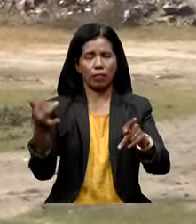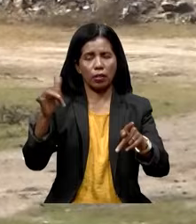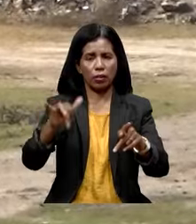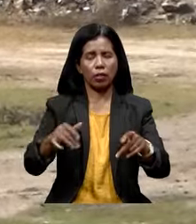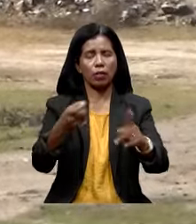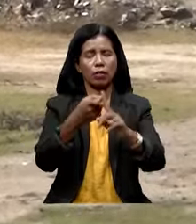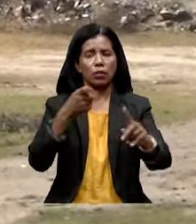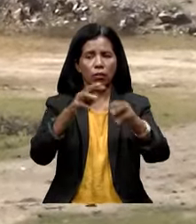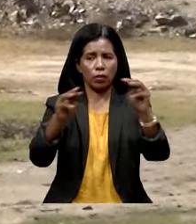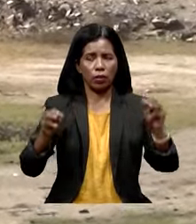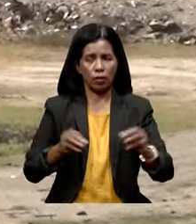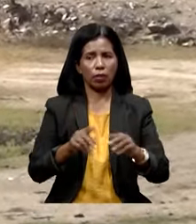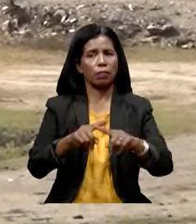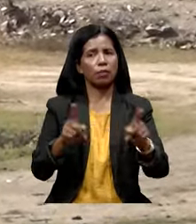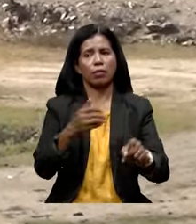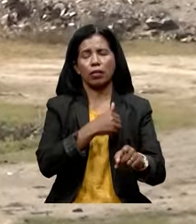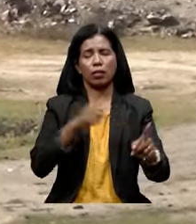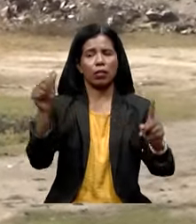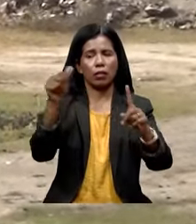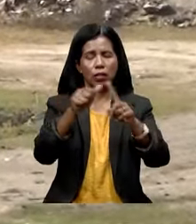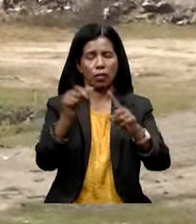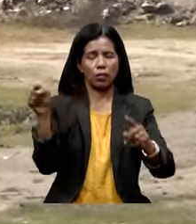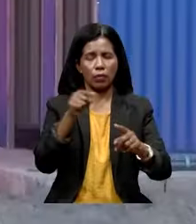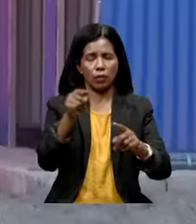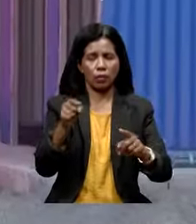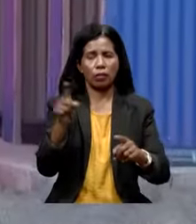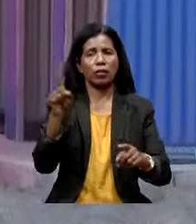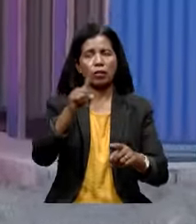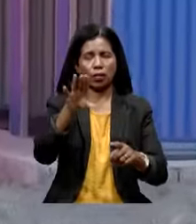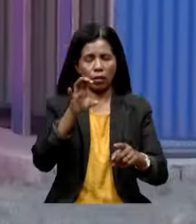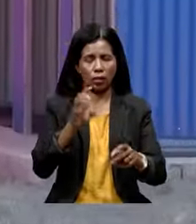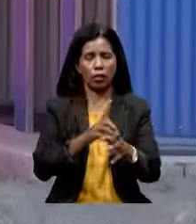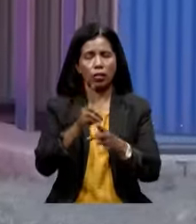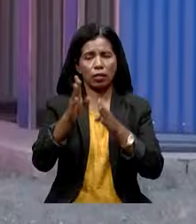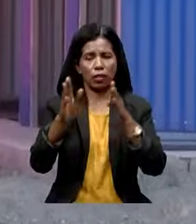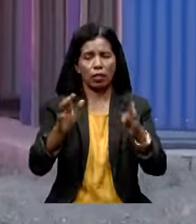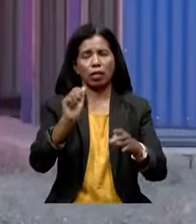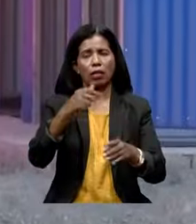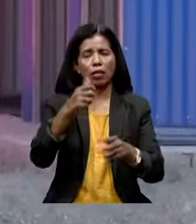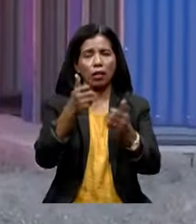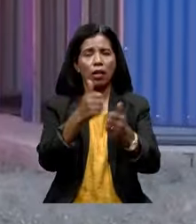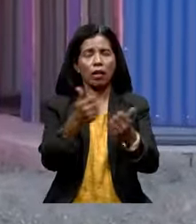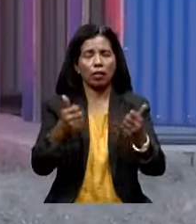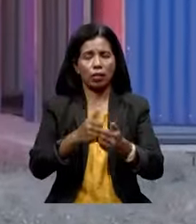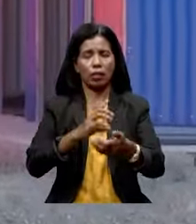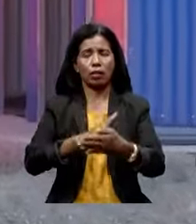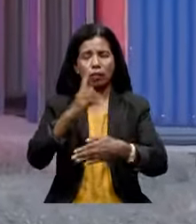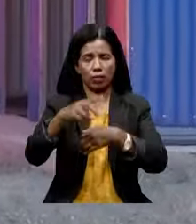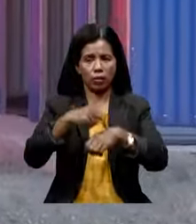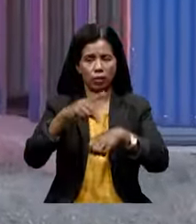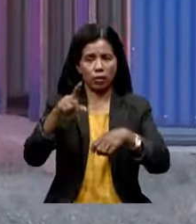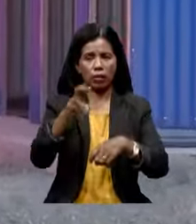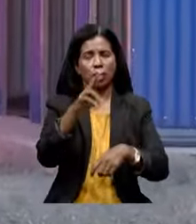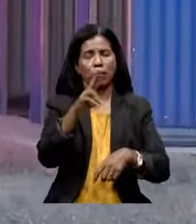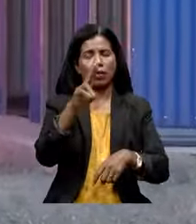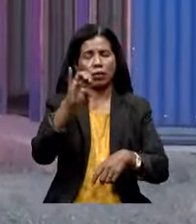Maihusi, município, mai be sidau ka 15% atu sida. Diretor Executivo Agência de Desenvolvimento Nacional, Rui